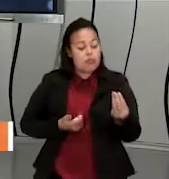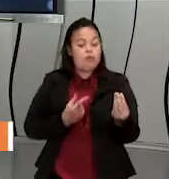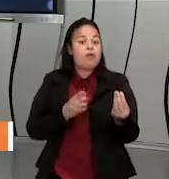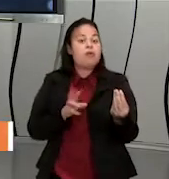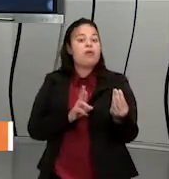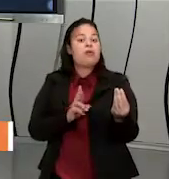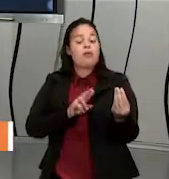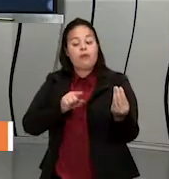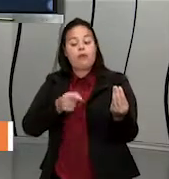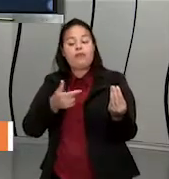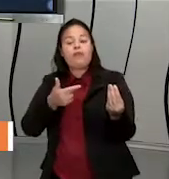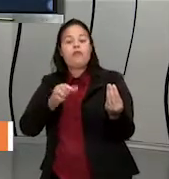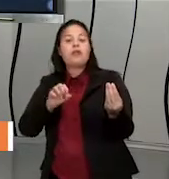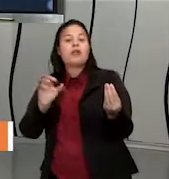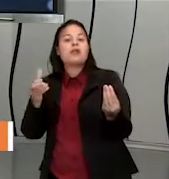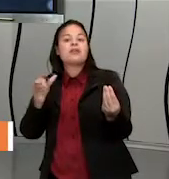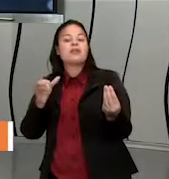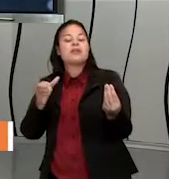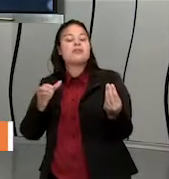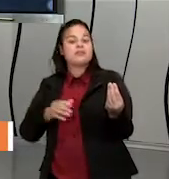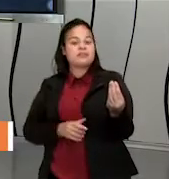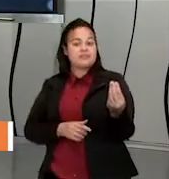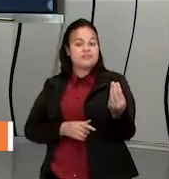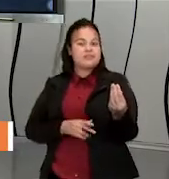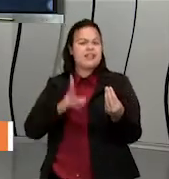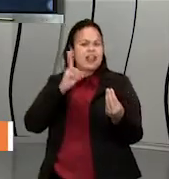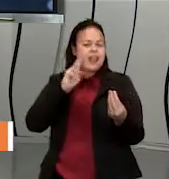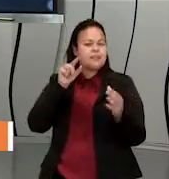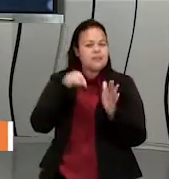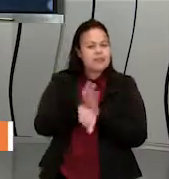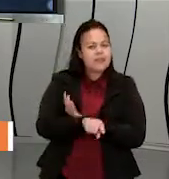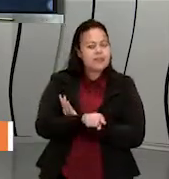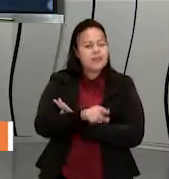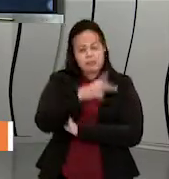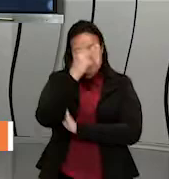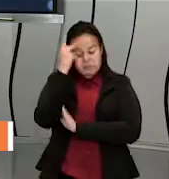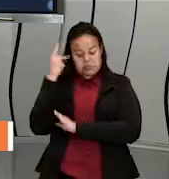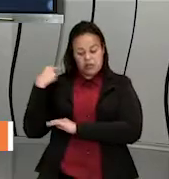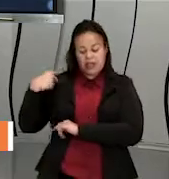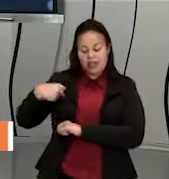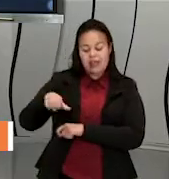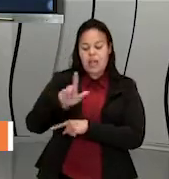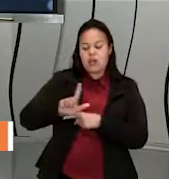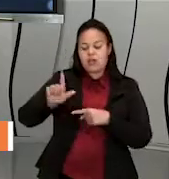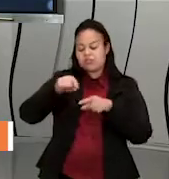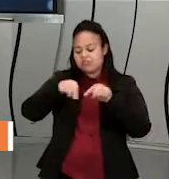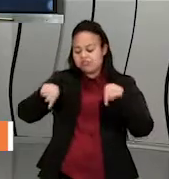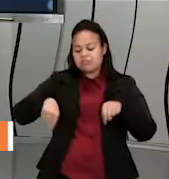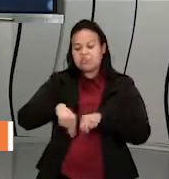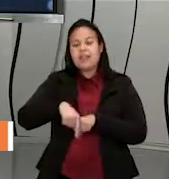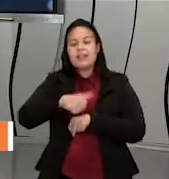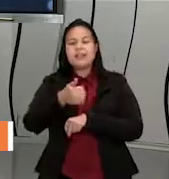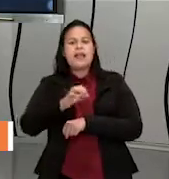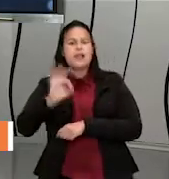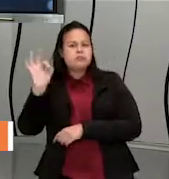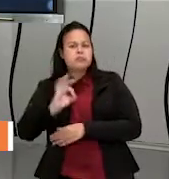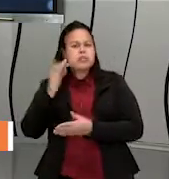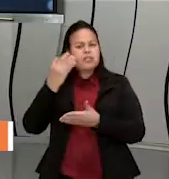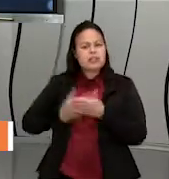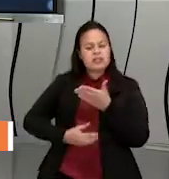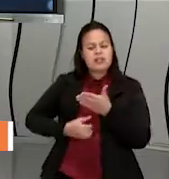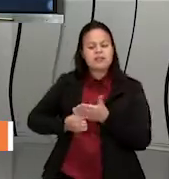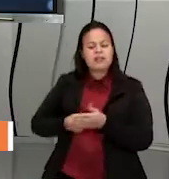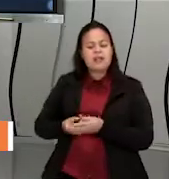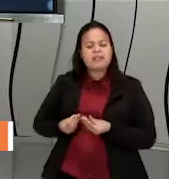Tá vendo? Então aquela pergunta que eu te fiz lá no início, se a pessoa, você chega na loja, a pessoa te dá um desconto de 10% para você pagar, e na hora que você